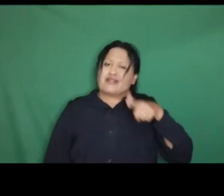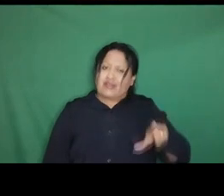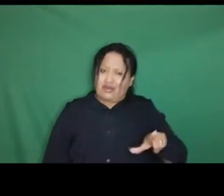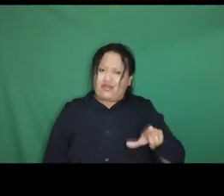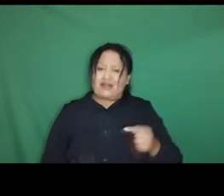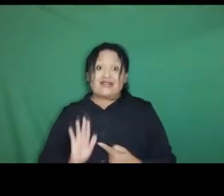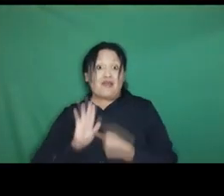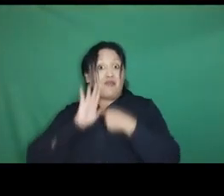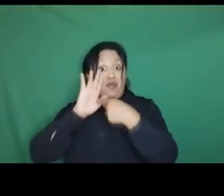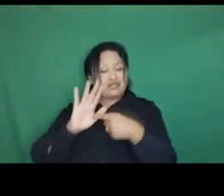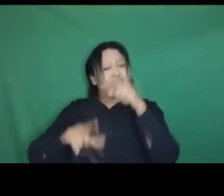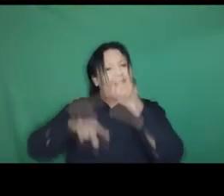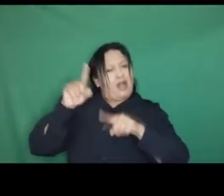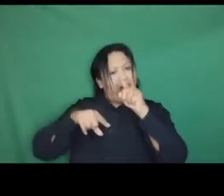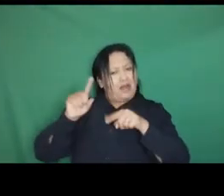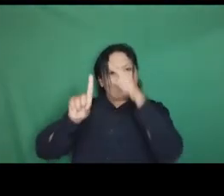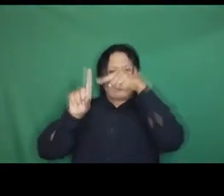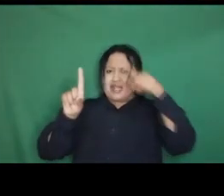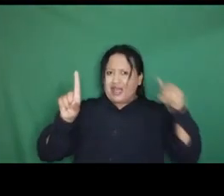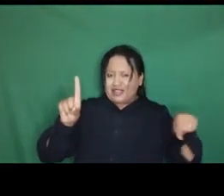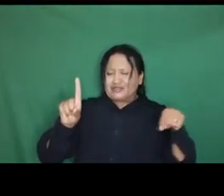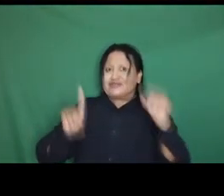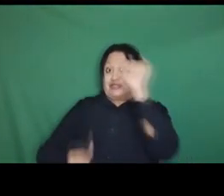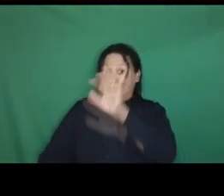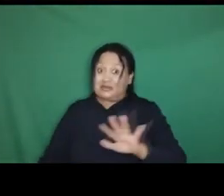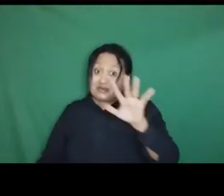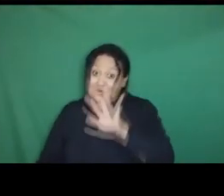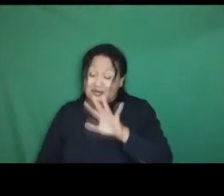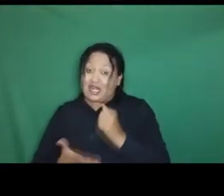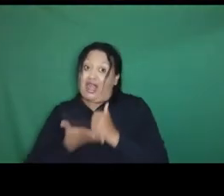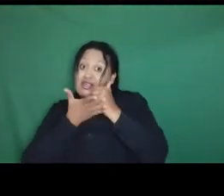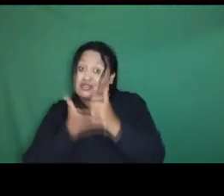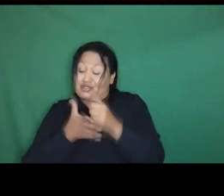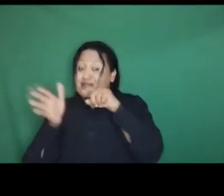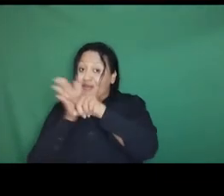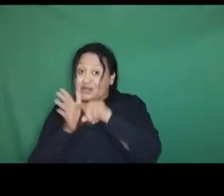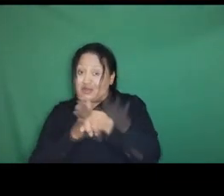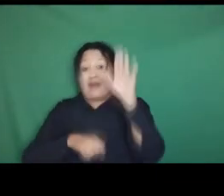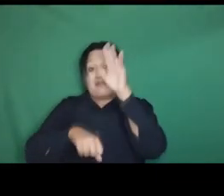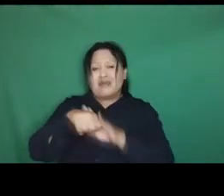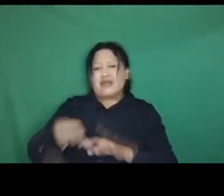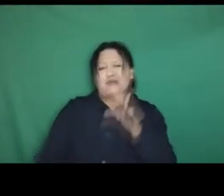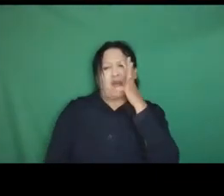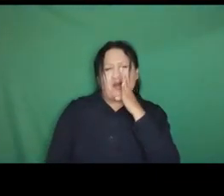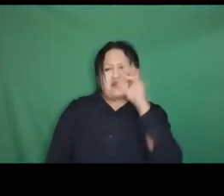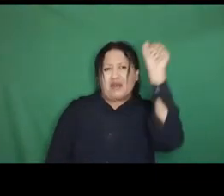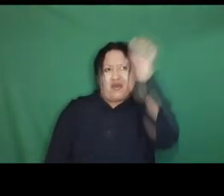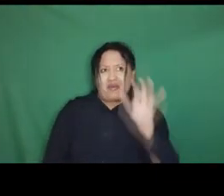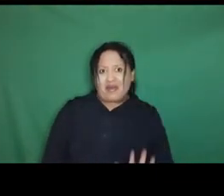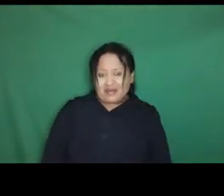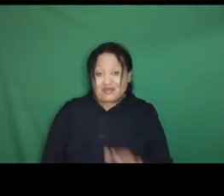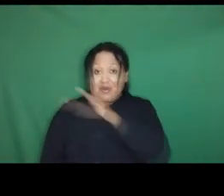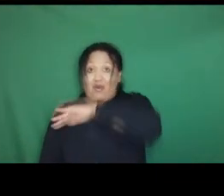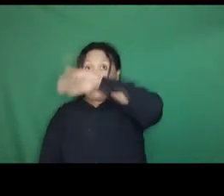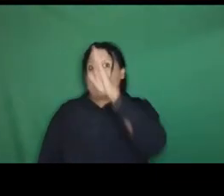tem a presença de um elemento né gráfico do extrativo para subsidiar a questão E aí pede para observar o mapa sobre o